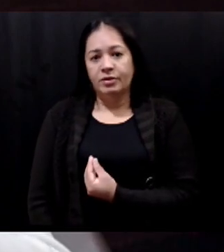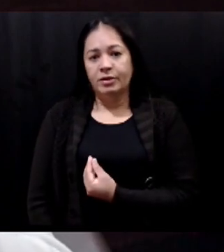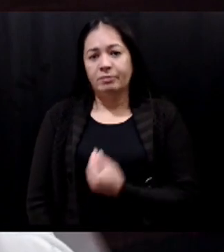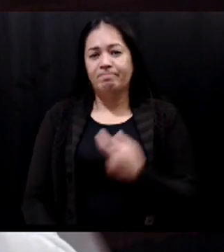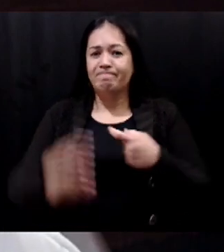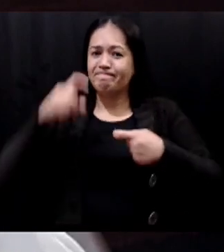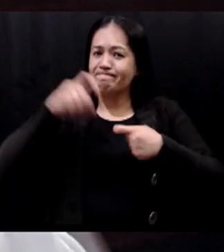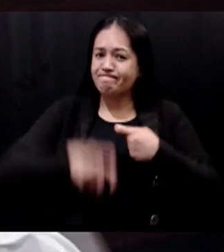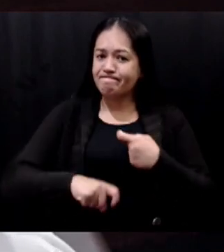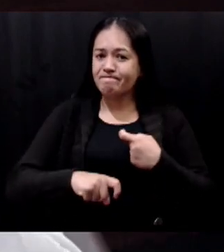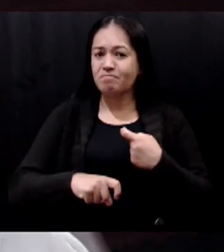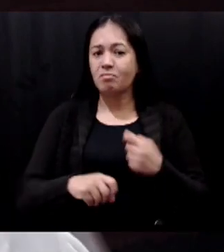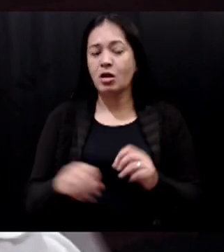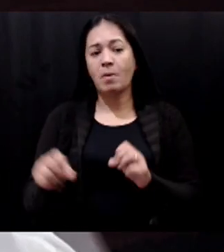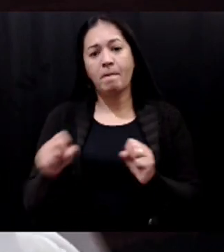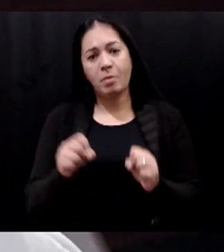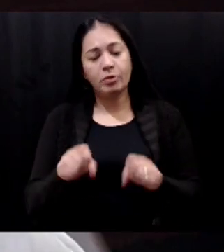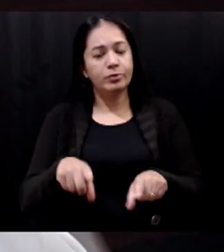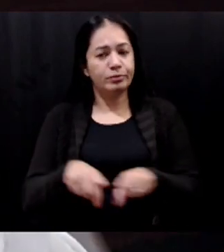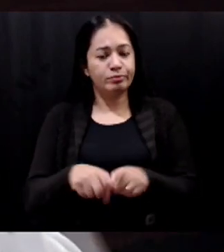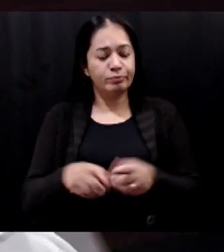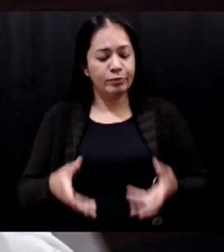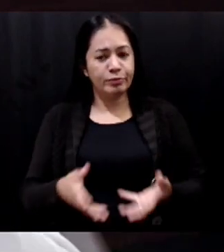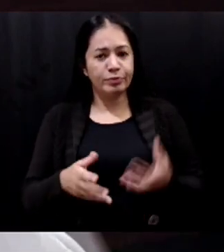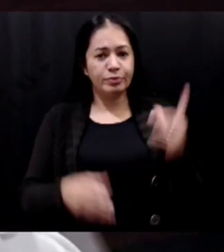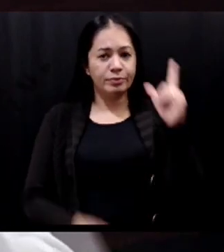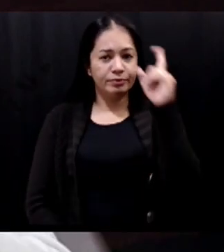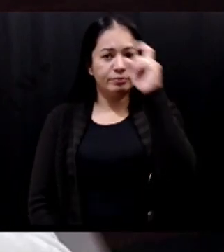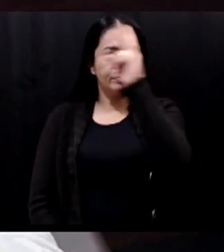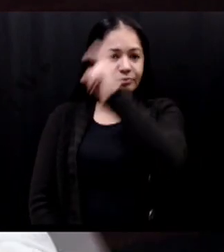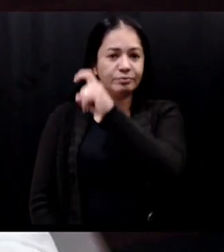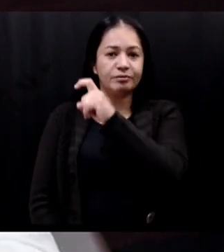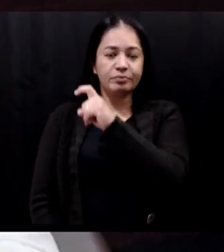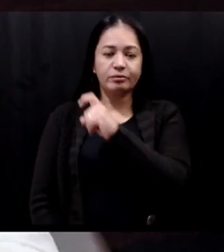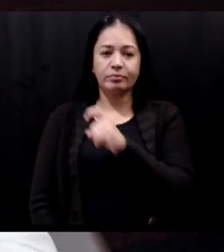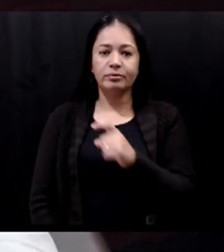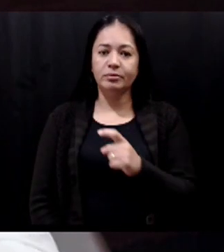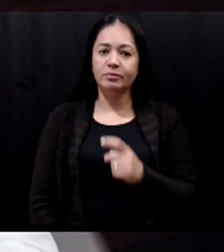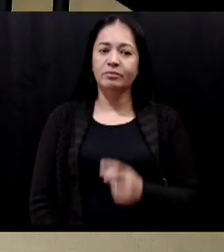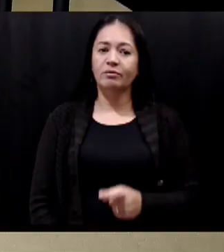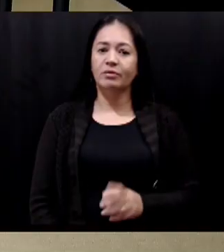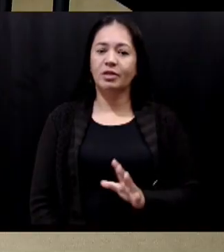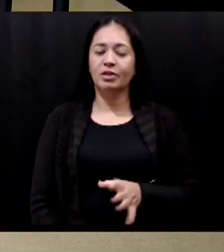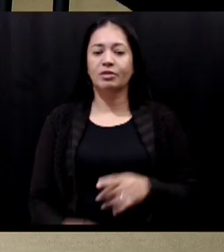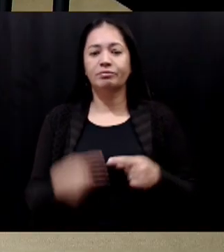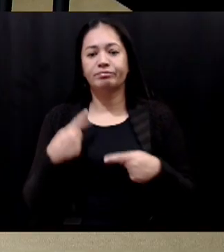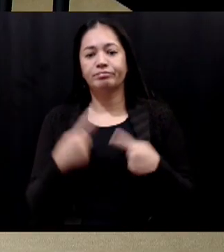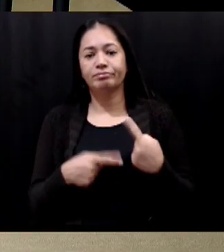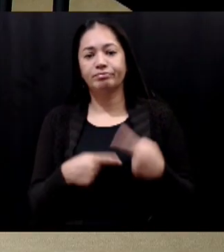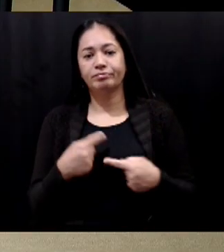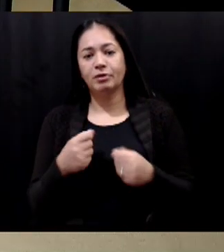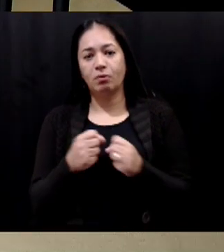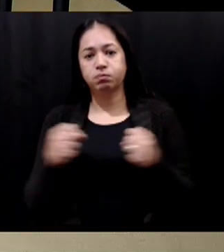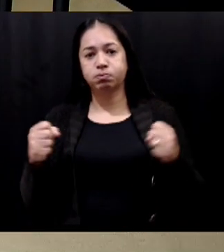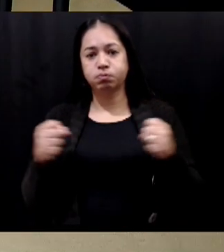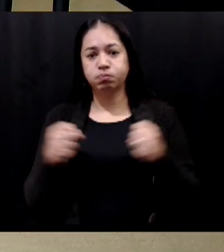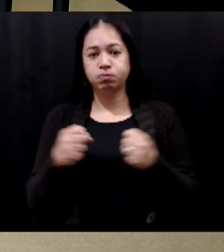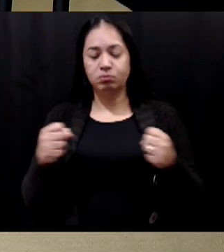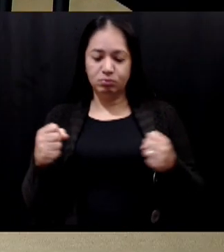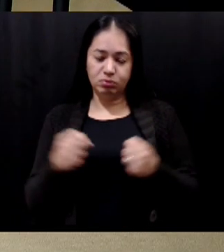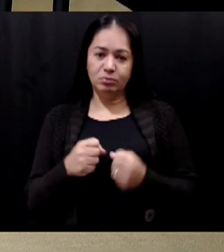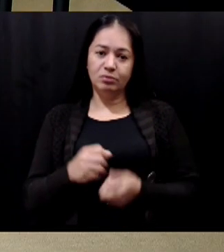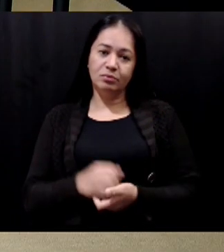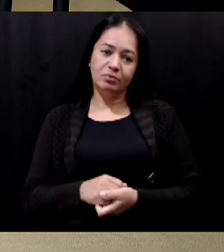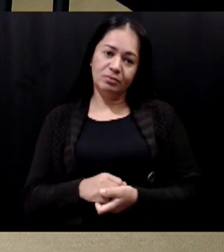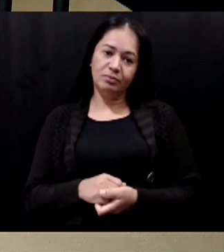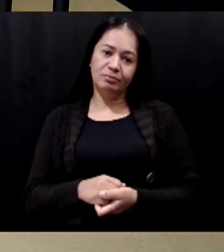também contribuir para a dificuldade e para alimentar esse ciclo do efeito sanfona, né. Nossa, é bem